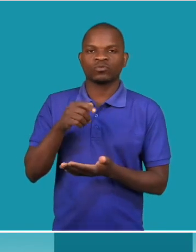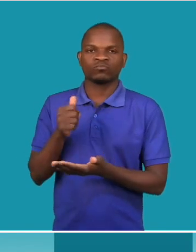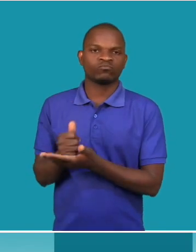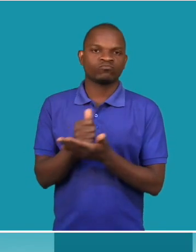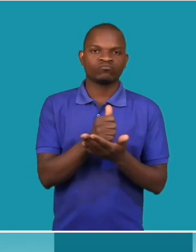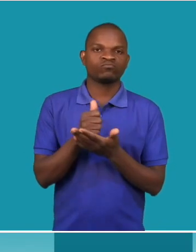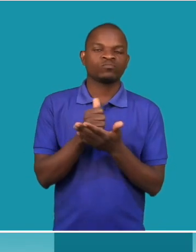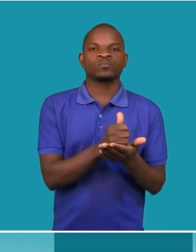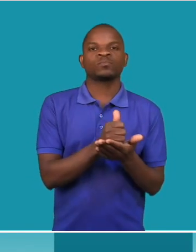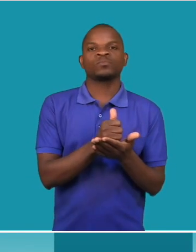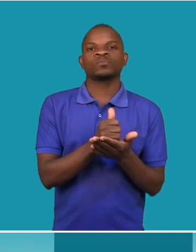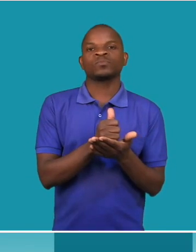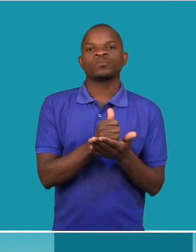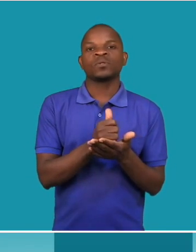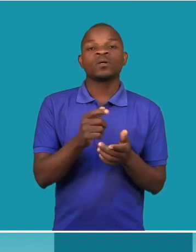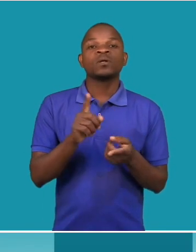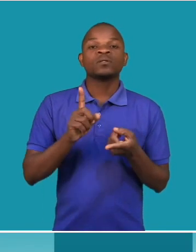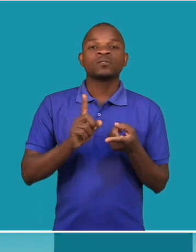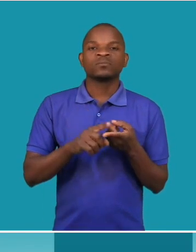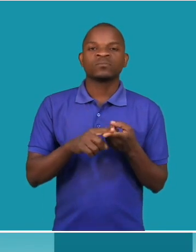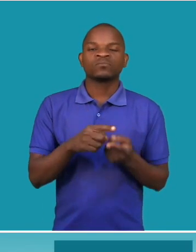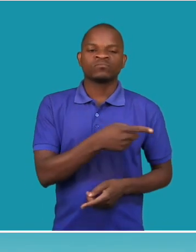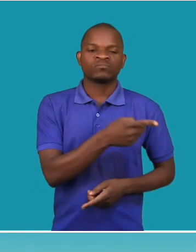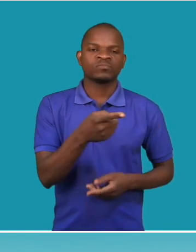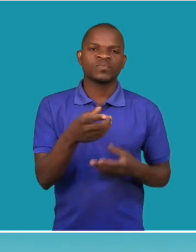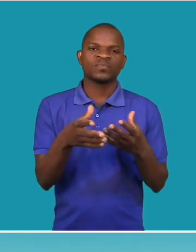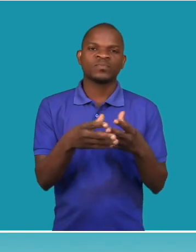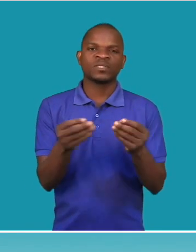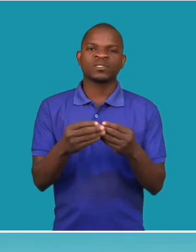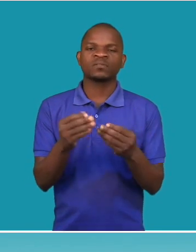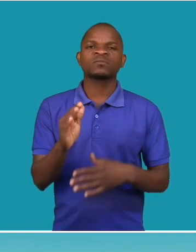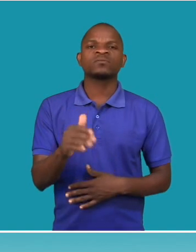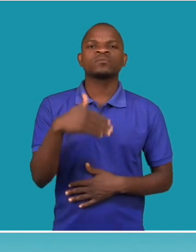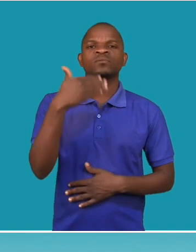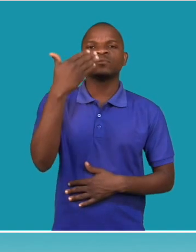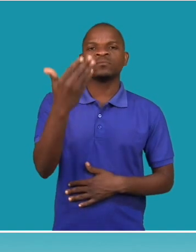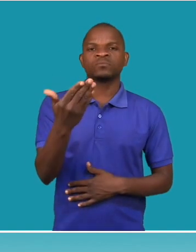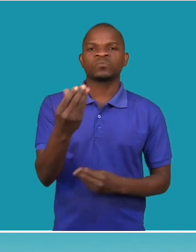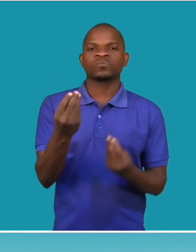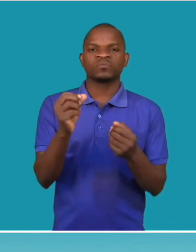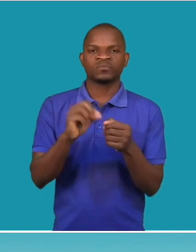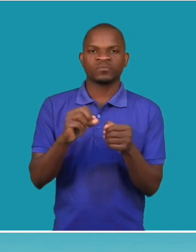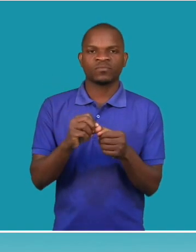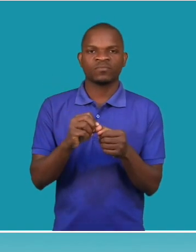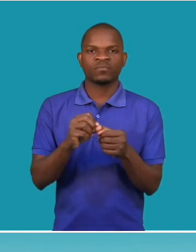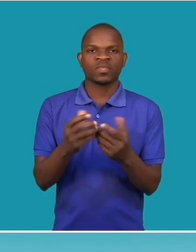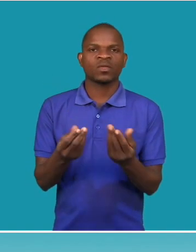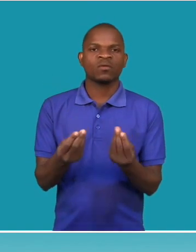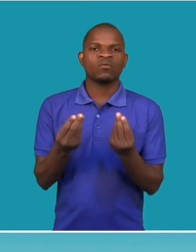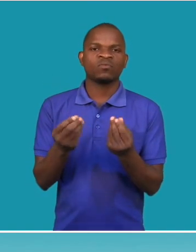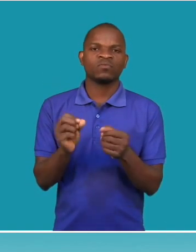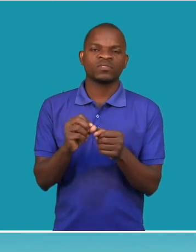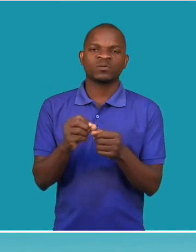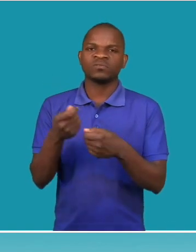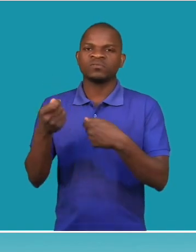contribuir na formação do seu futuro. Exato, e estes produtos depois, onde são